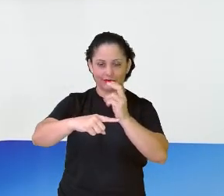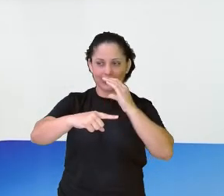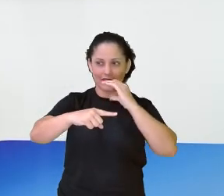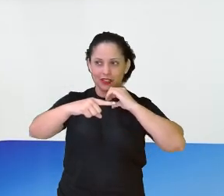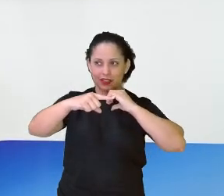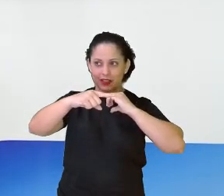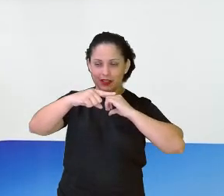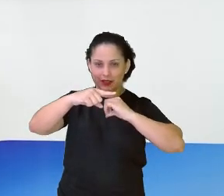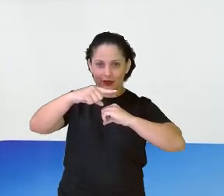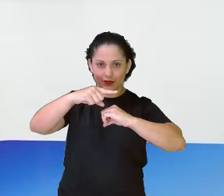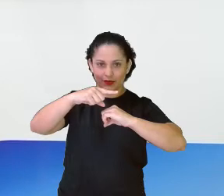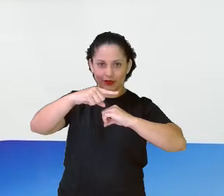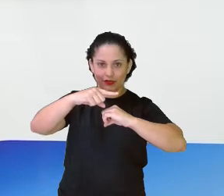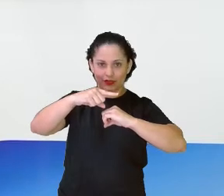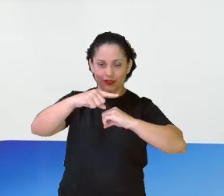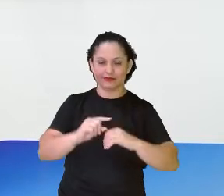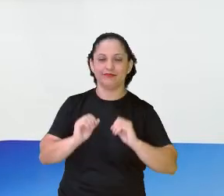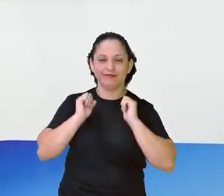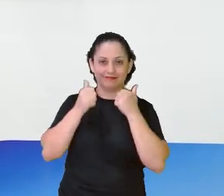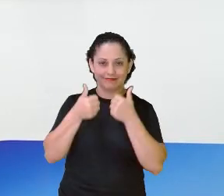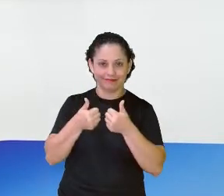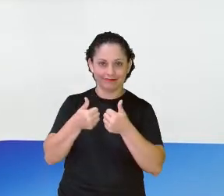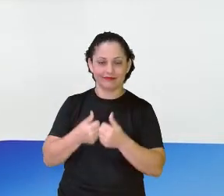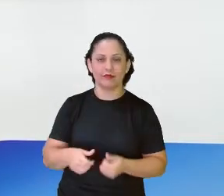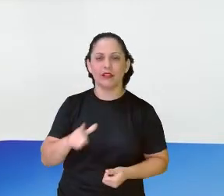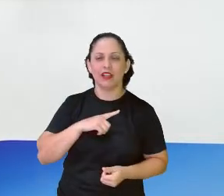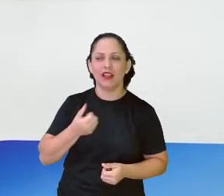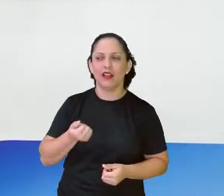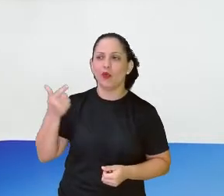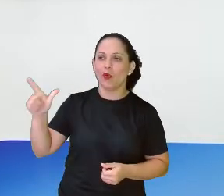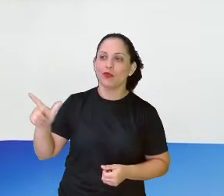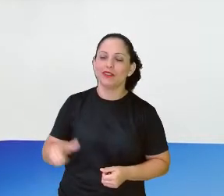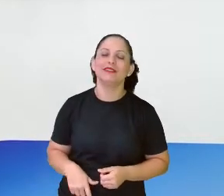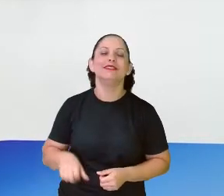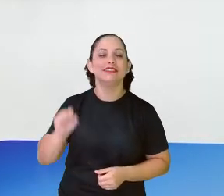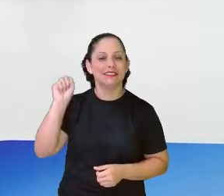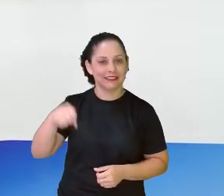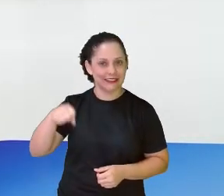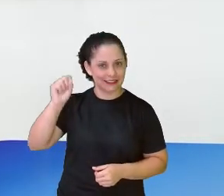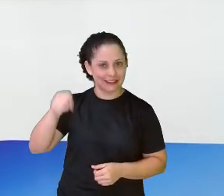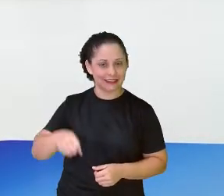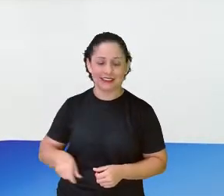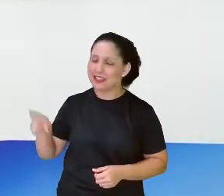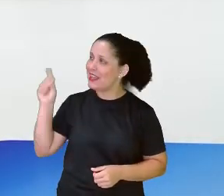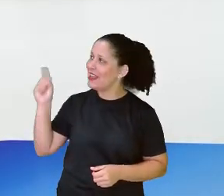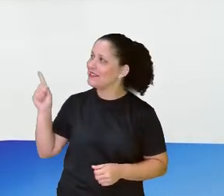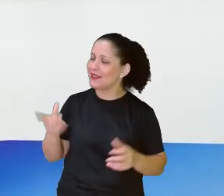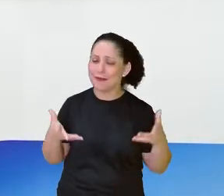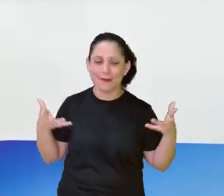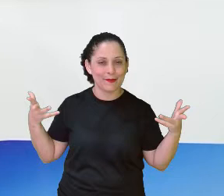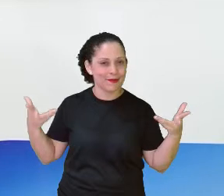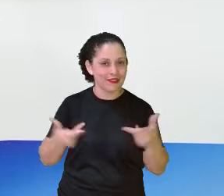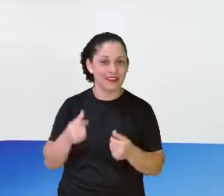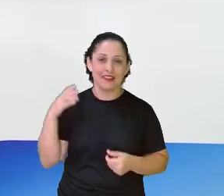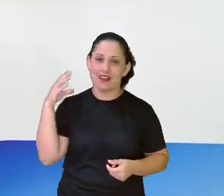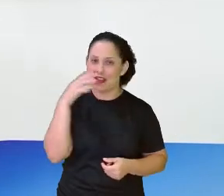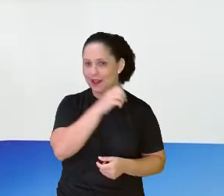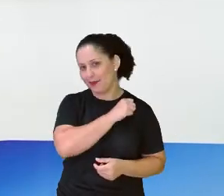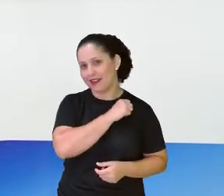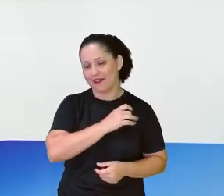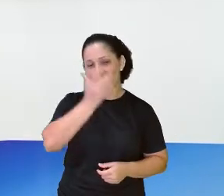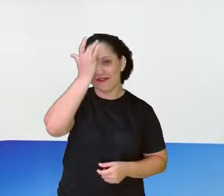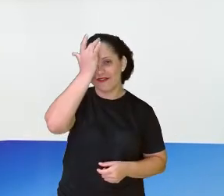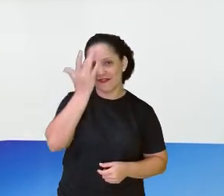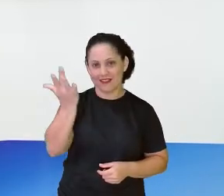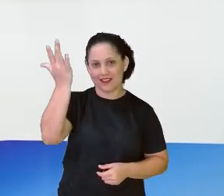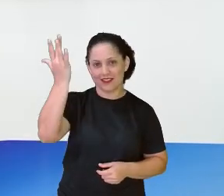total. 5 nonos. Beleza? Tem mais uma? Tem mais uma. Essa é maravilhosa e rápida.